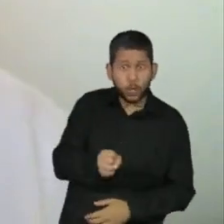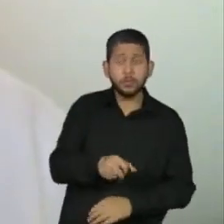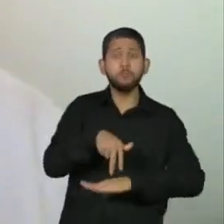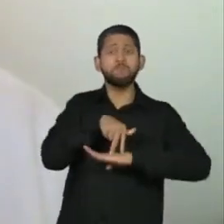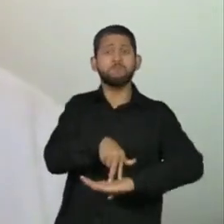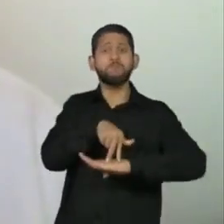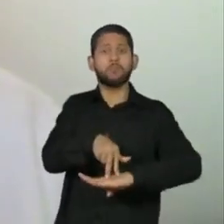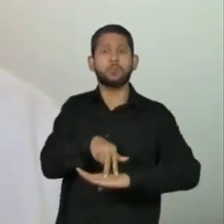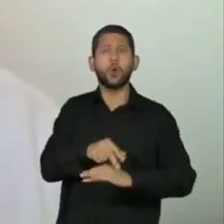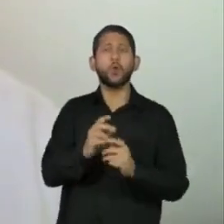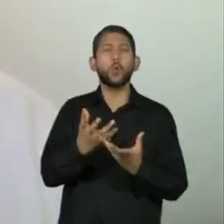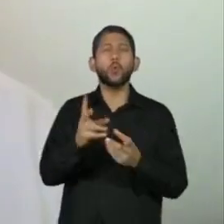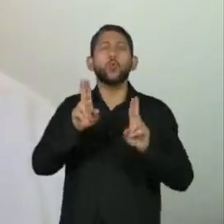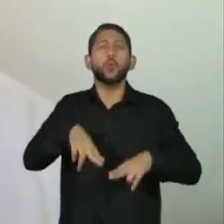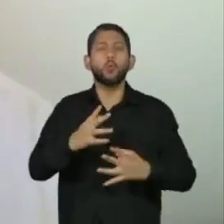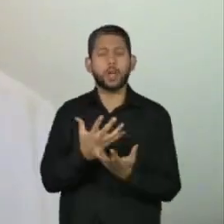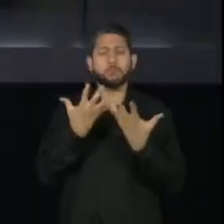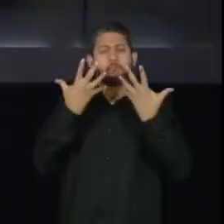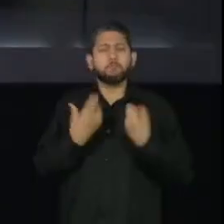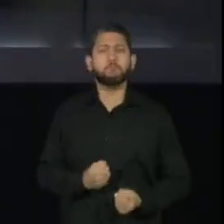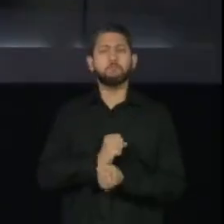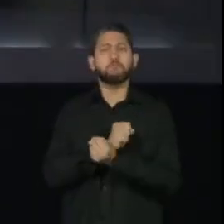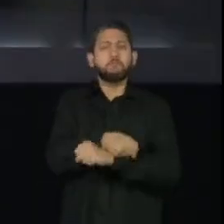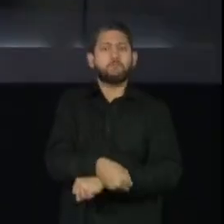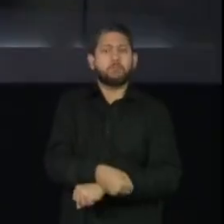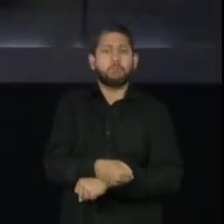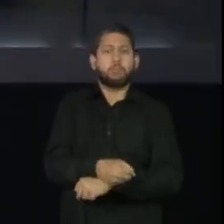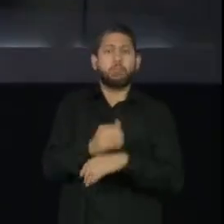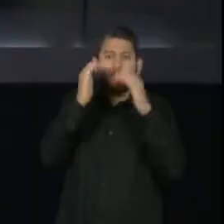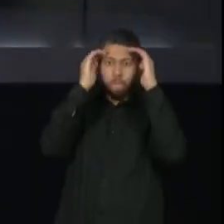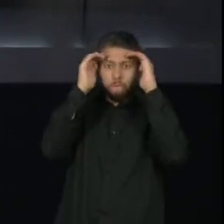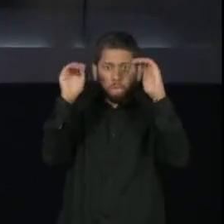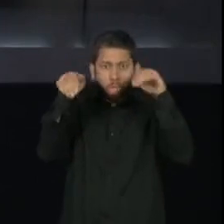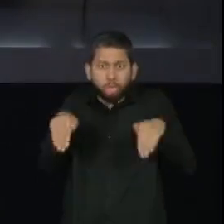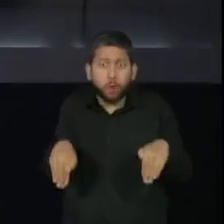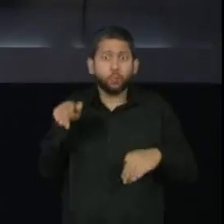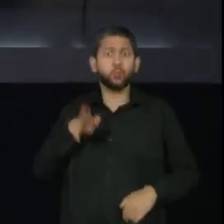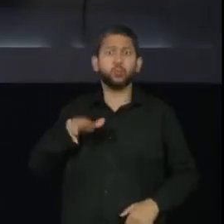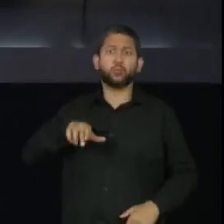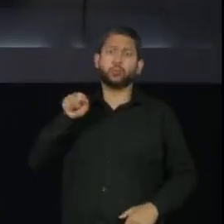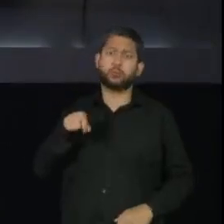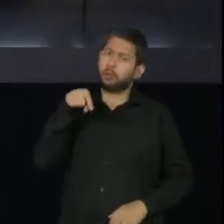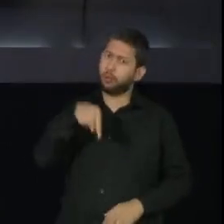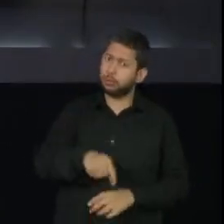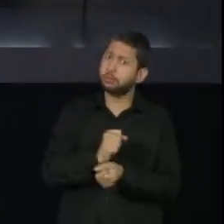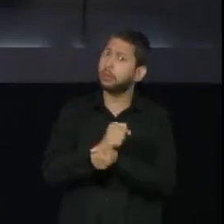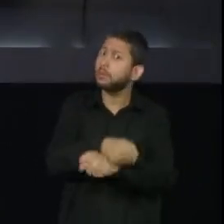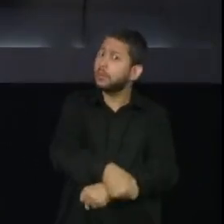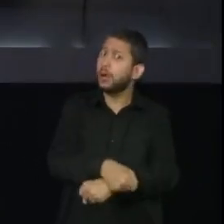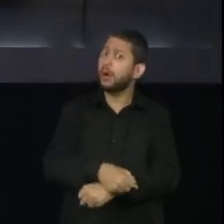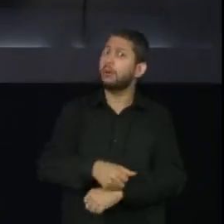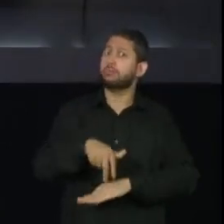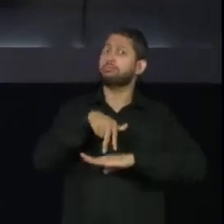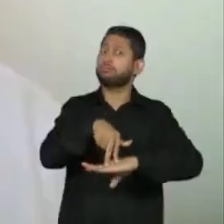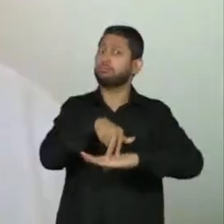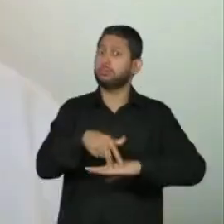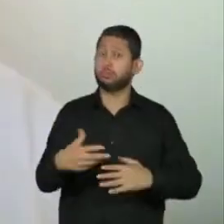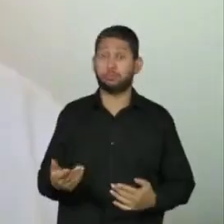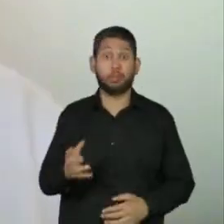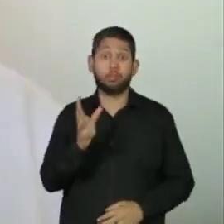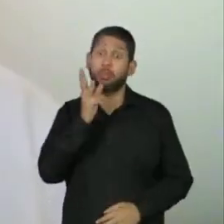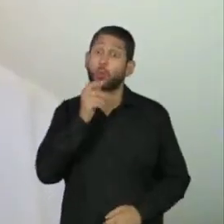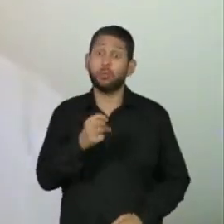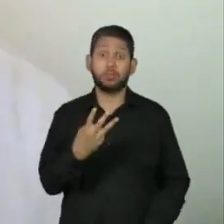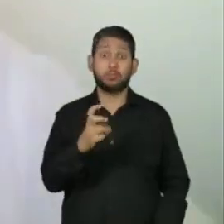foram escravizados voluntariamente. Então, o processo de escravização que aqui se deu, apesar de ter sido muito competente, que durou